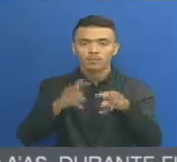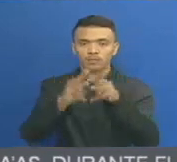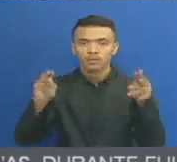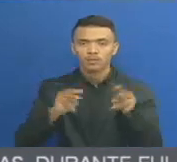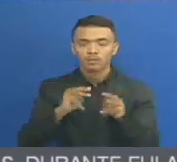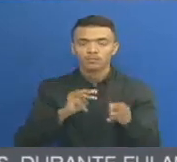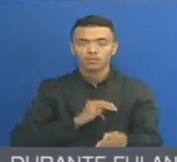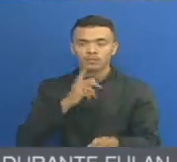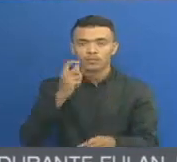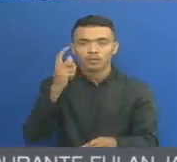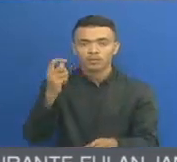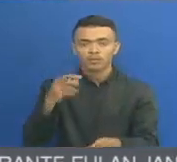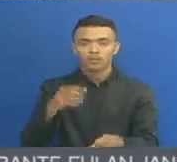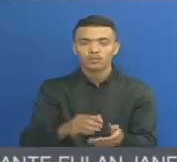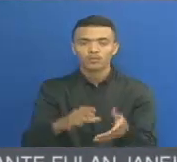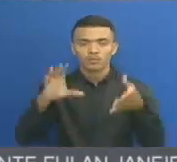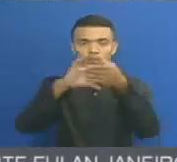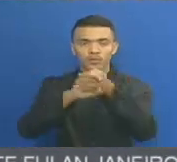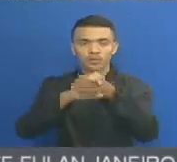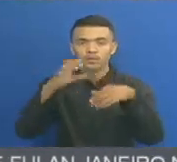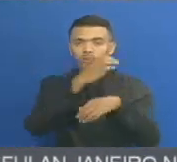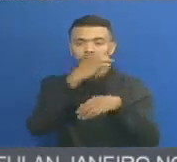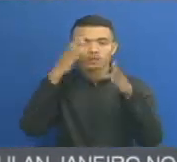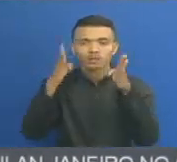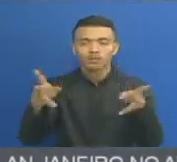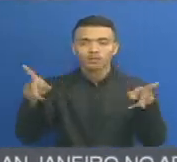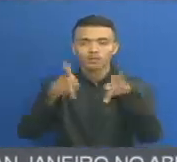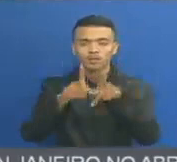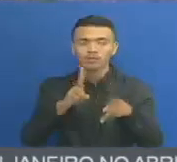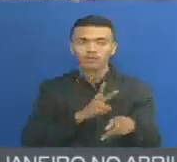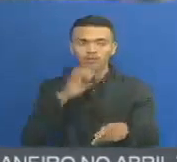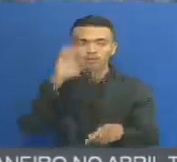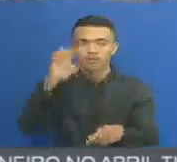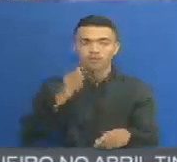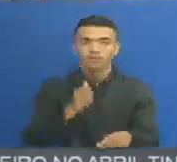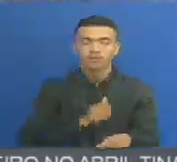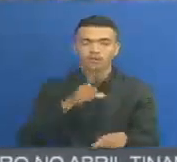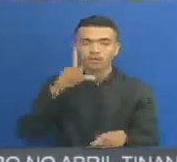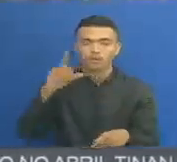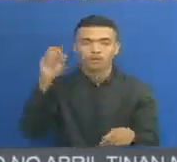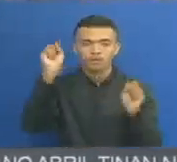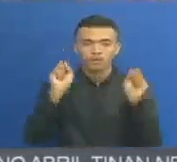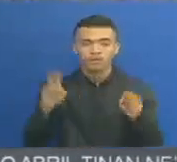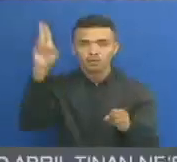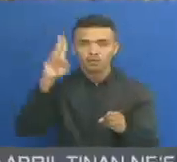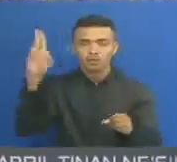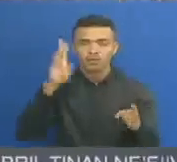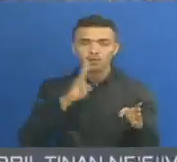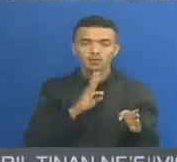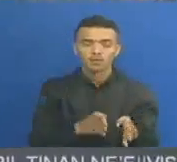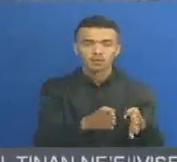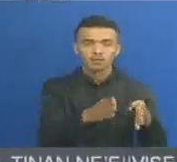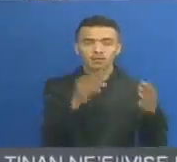Manatuto, Bernardo Lopes, congratula agricultor Sira e o posto administrativo Vemassi. Nola Leia Tamabela aproveita irrigação bluto ne